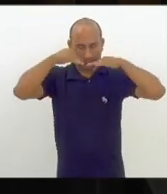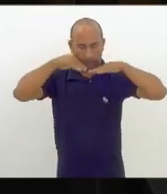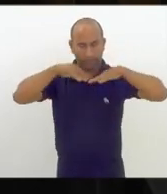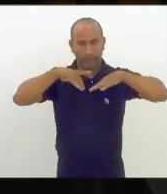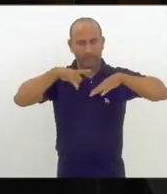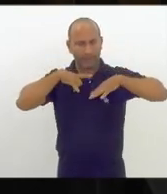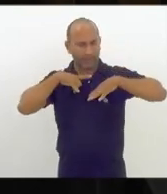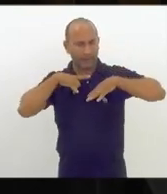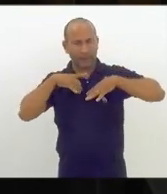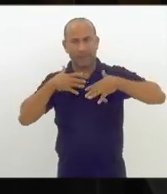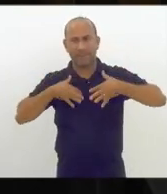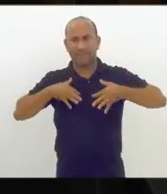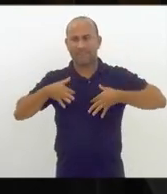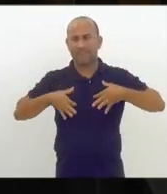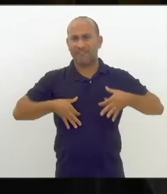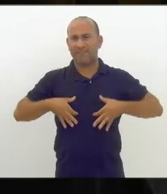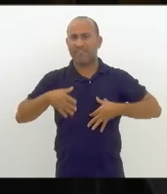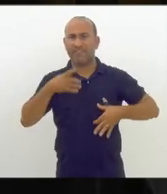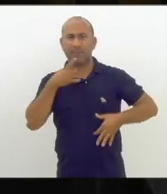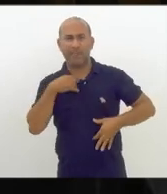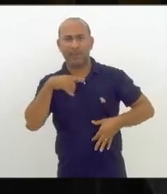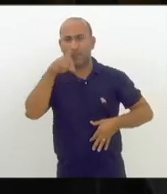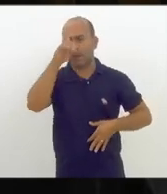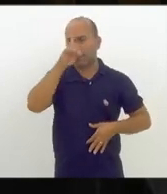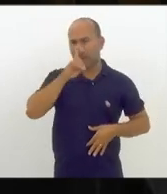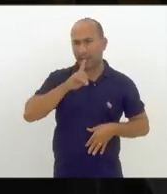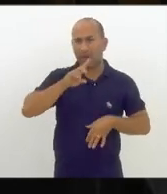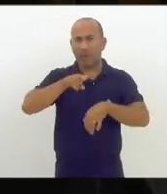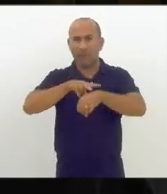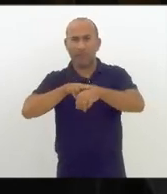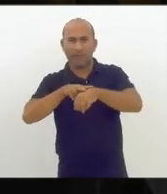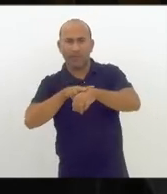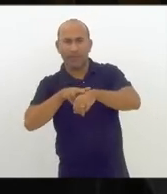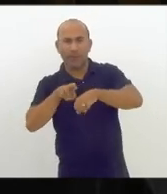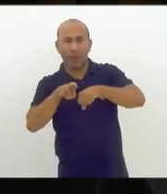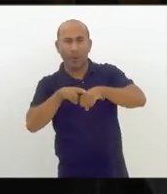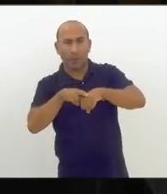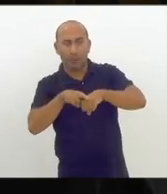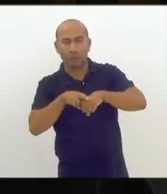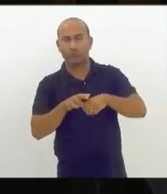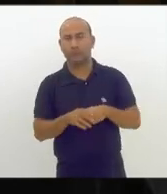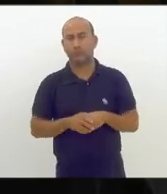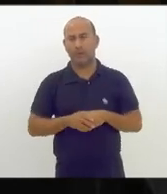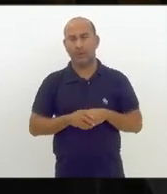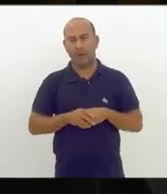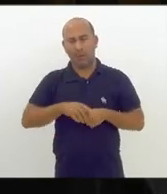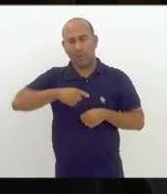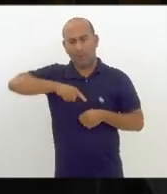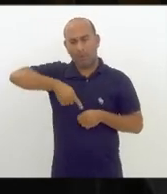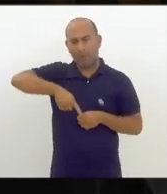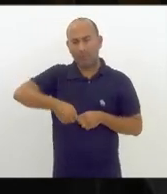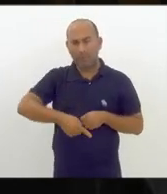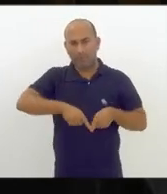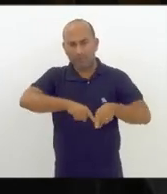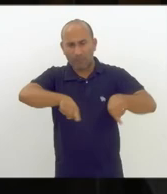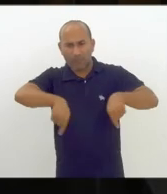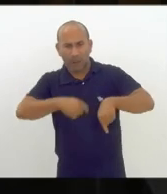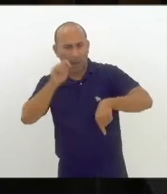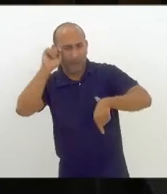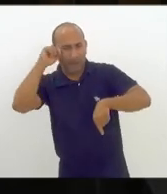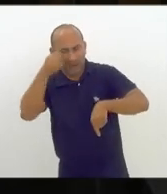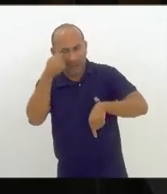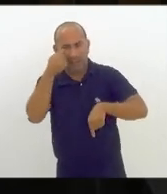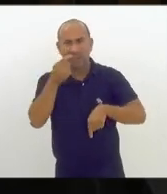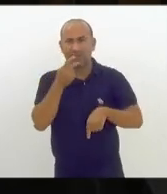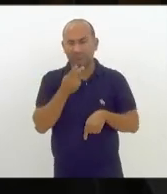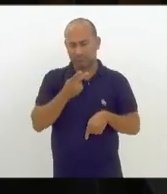pele, vermelho, amarelo, verde, roxo. Diante do buraco negro sem fundo que sobre si, em espiral,